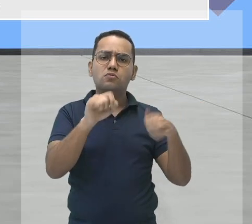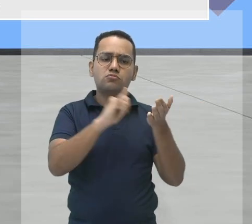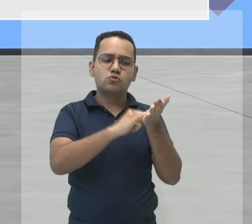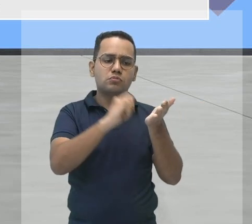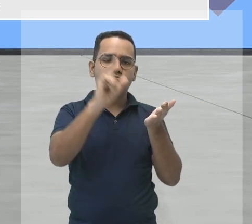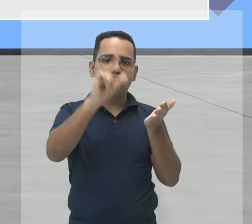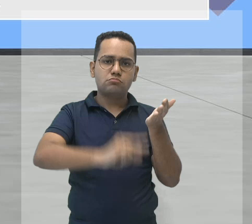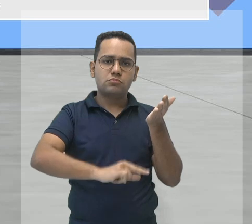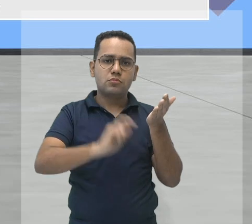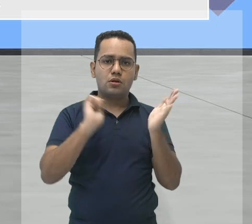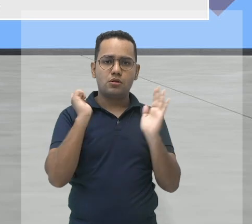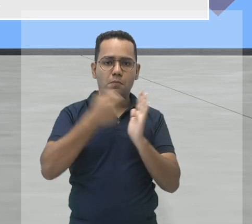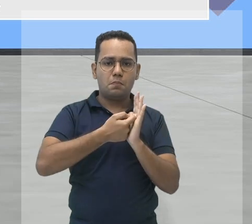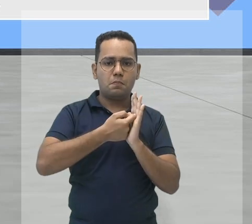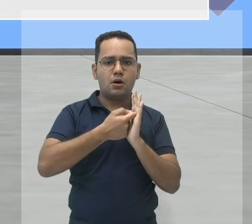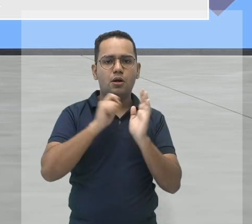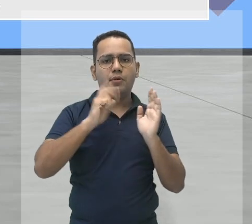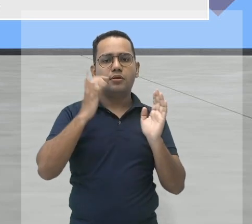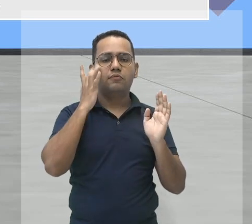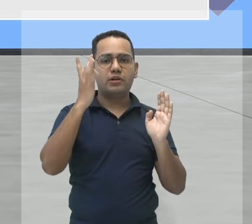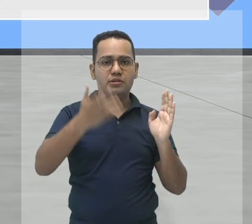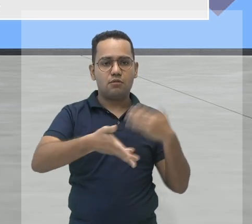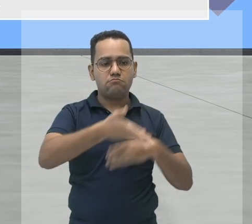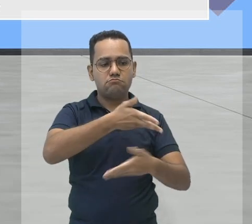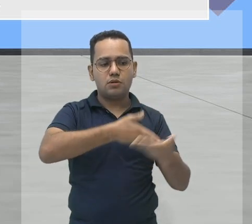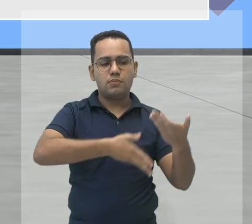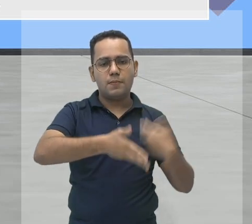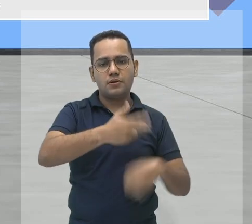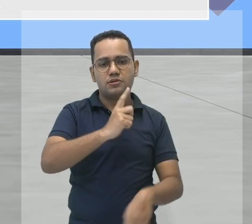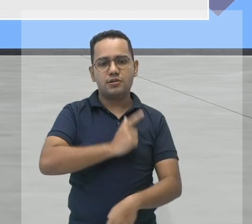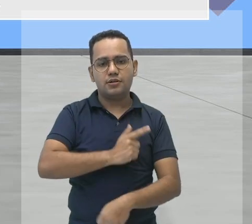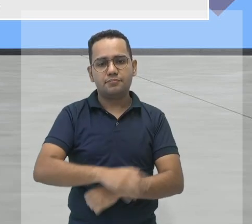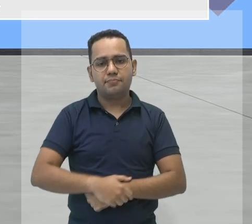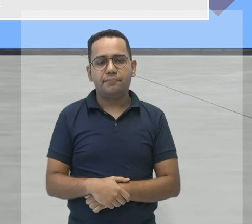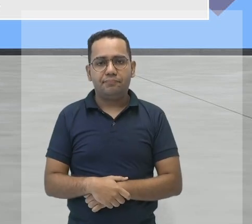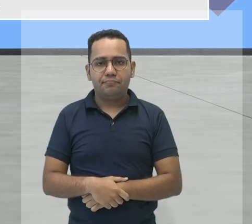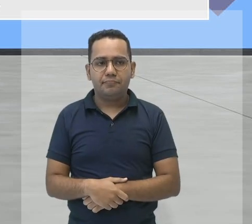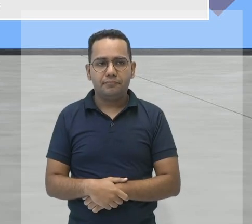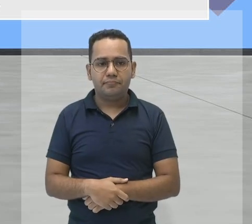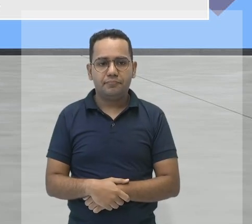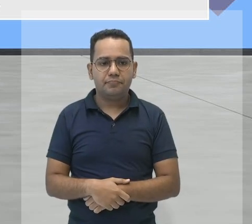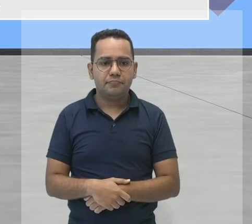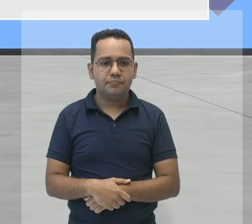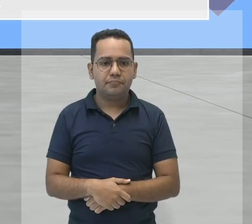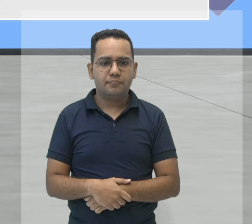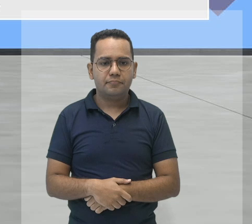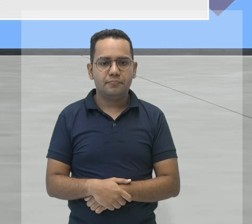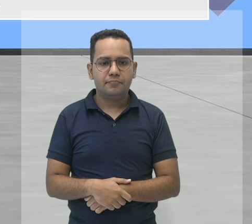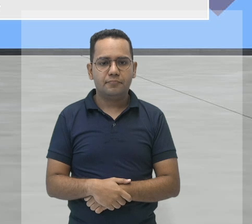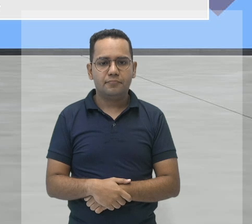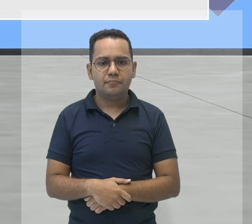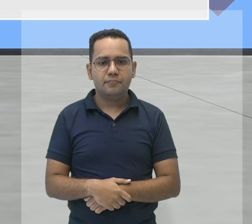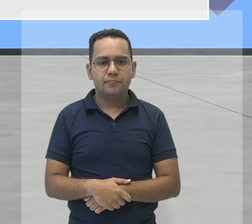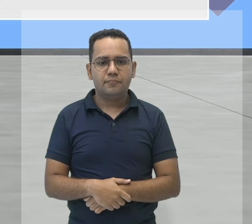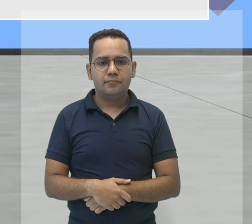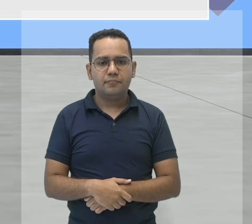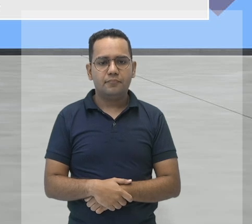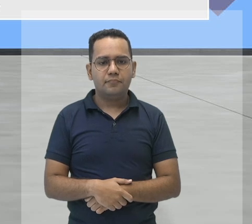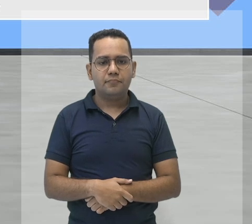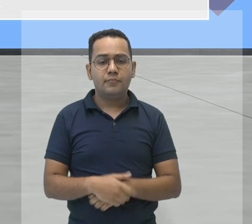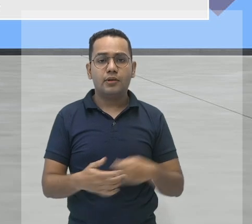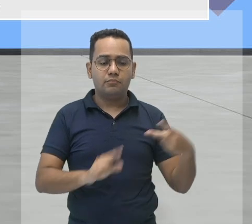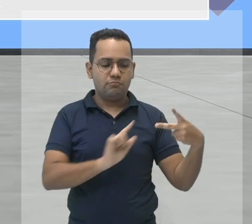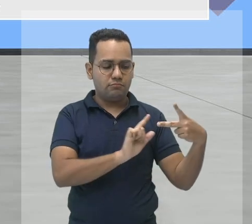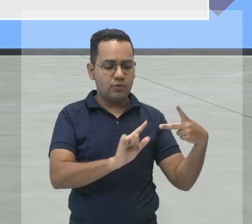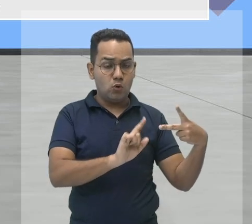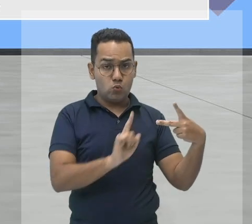as tarifas alfandegárias, os impostos cobrados para que os produtos circulem ali de um país para o outro, certo?